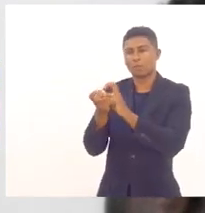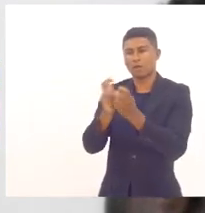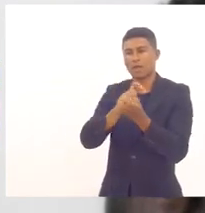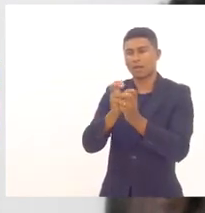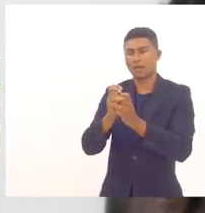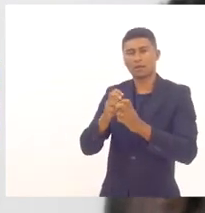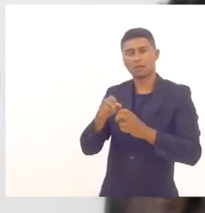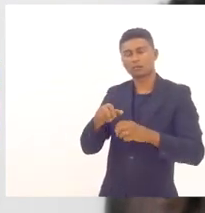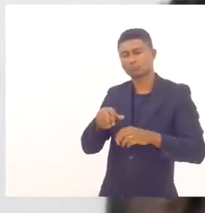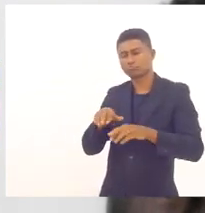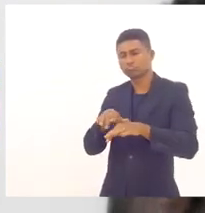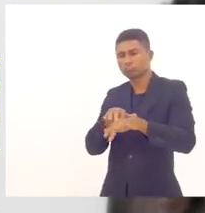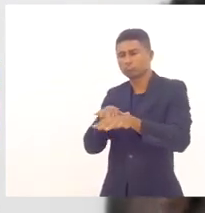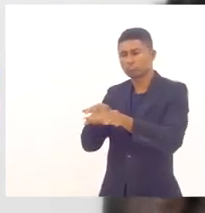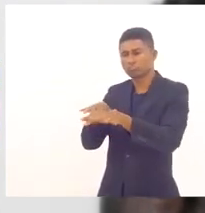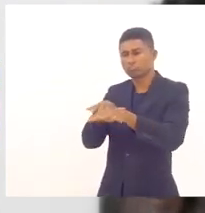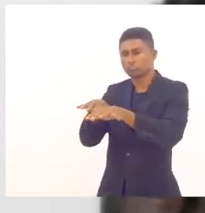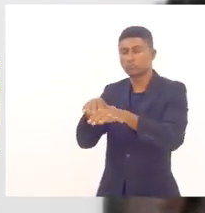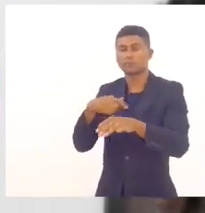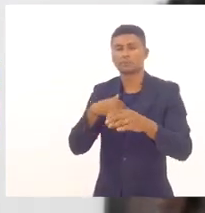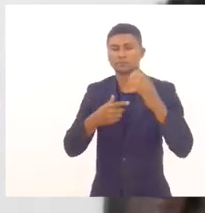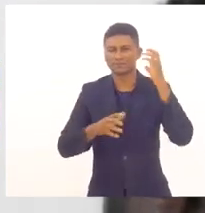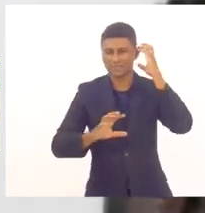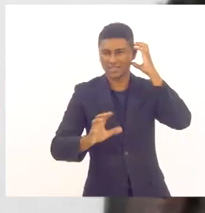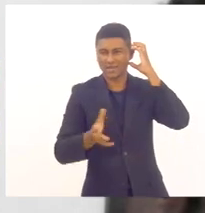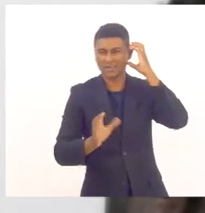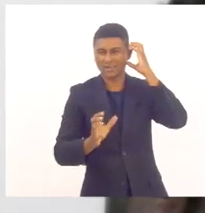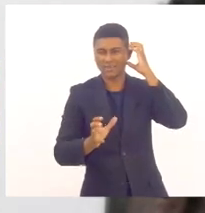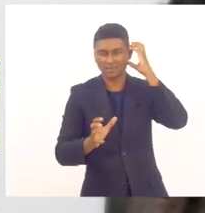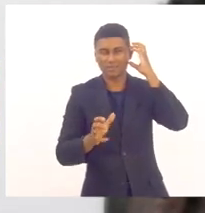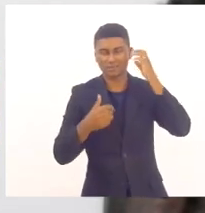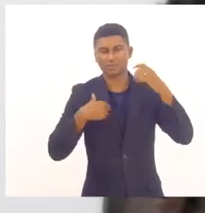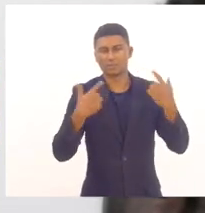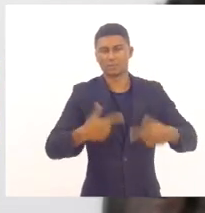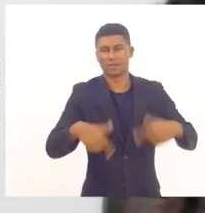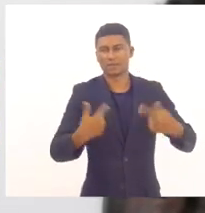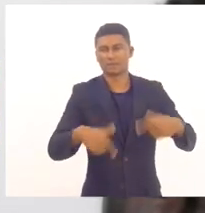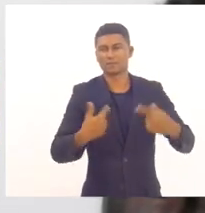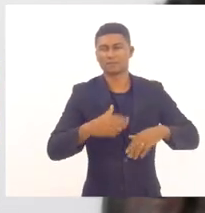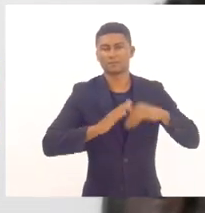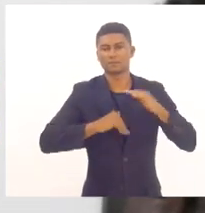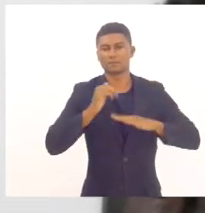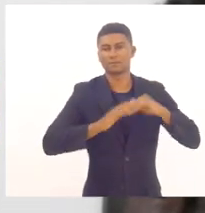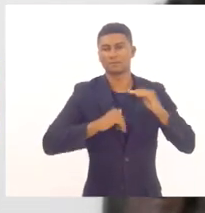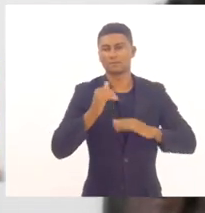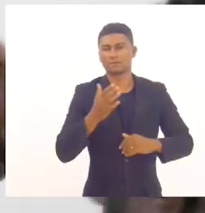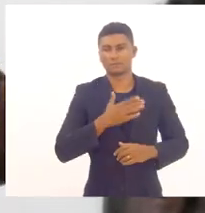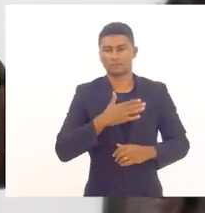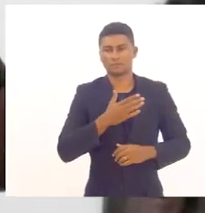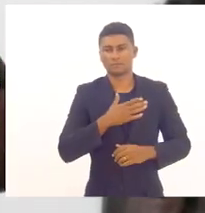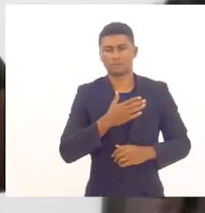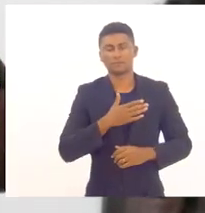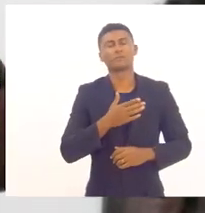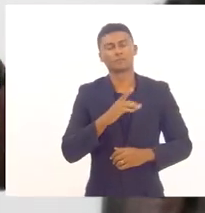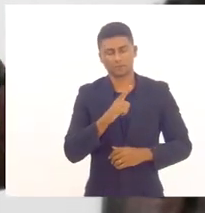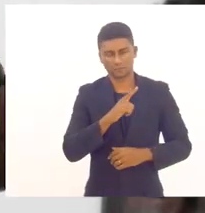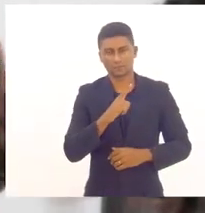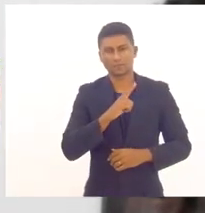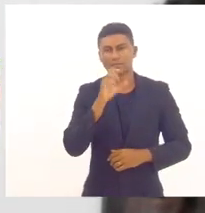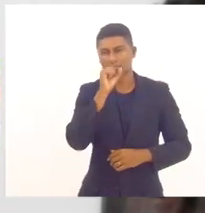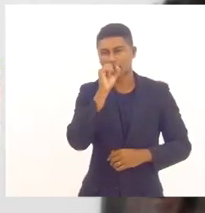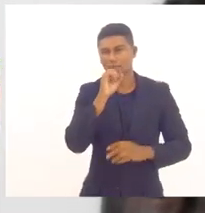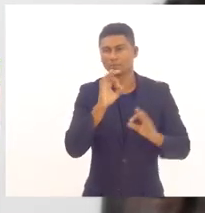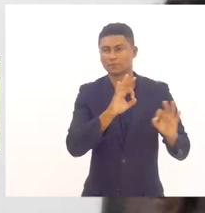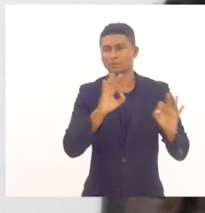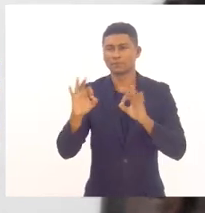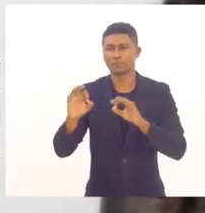E eu sou radialista de 74. Eu trabalho na Solimões Tropical. Meu programa vai ao ar todo sábado. E